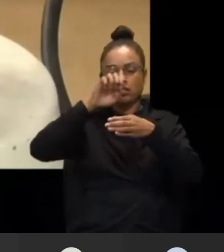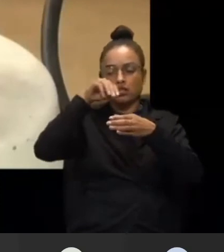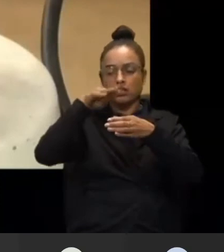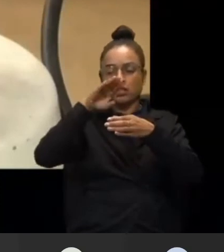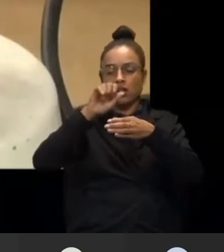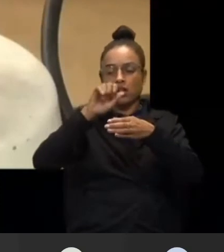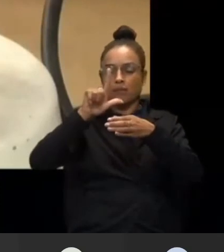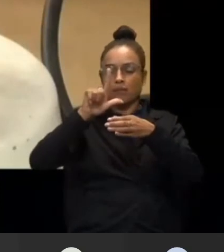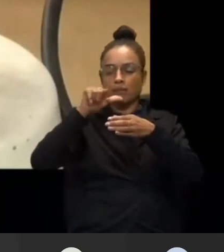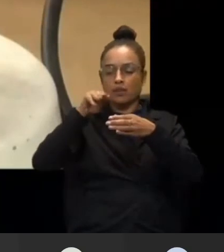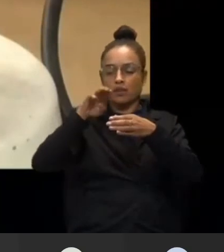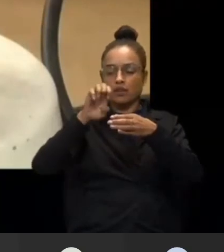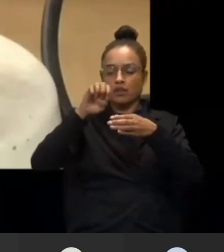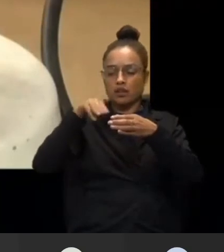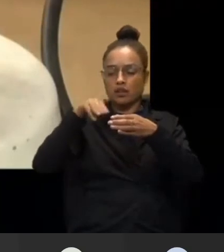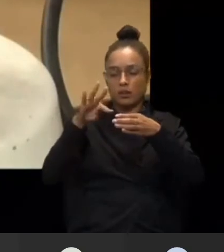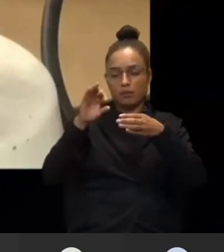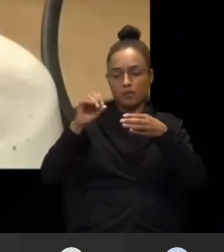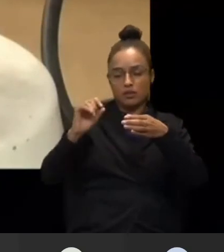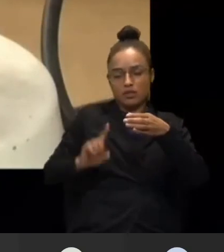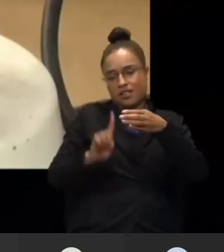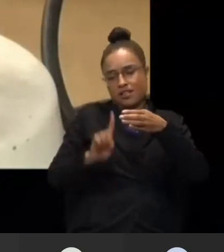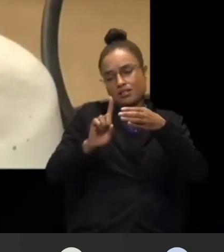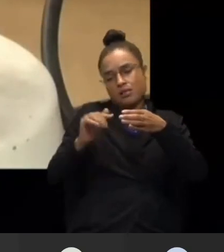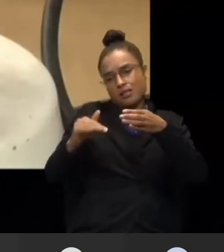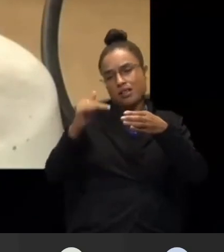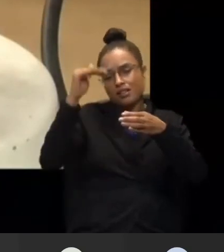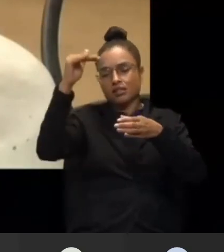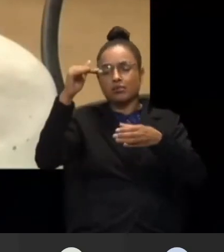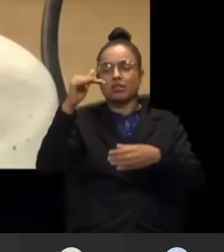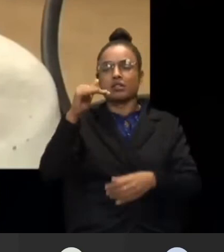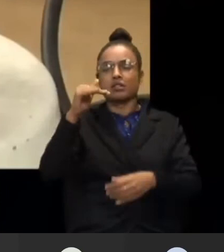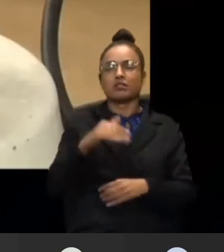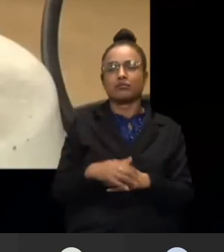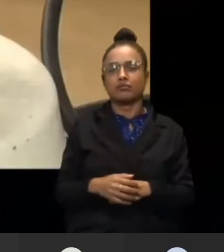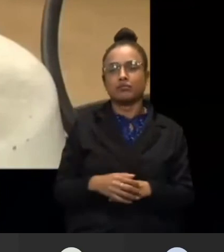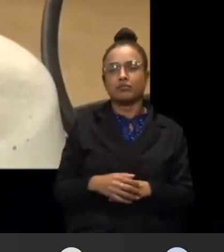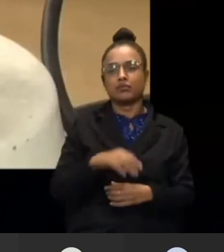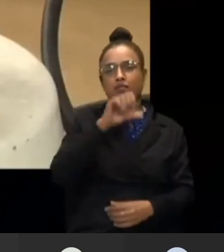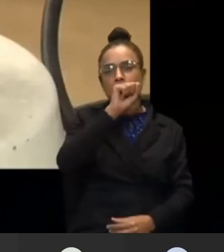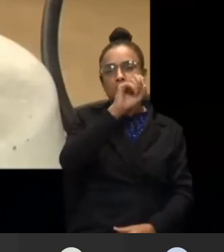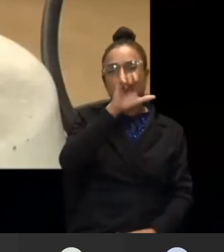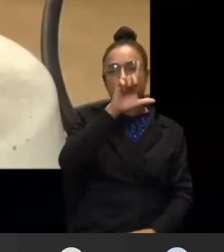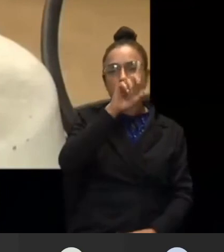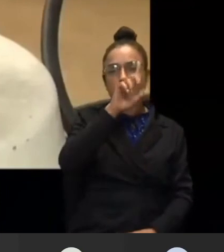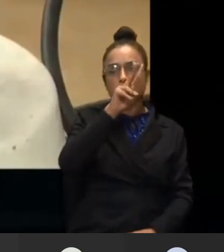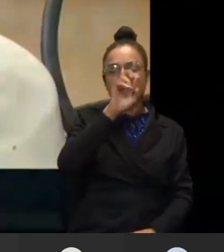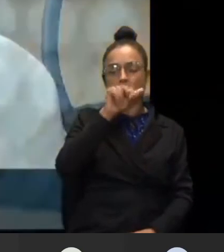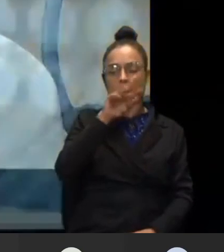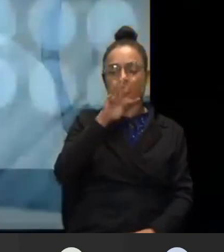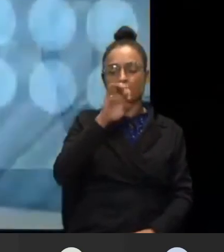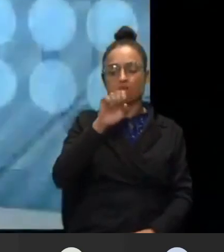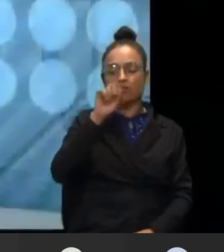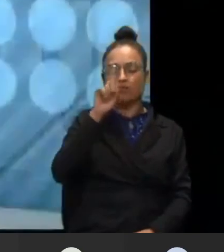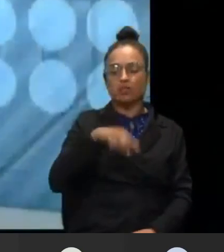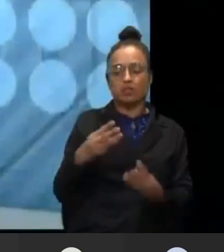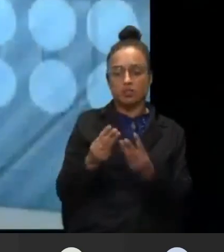abaulamento acima do nível do deck são os solventes que são bastante